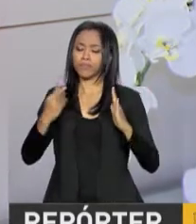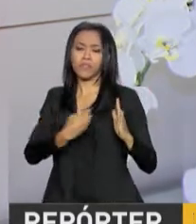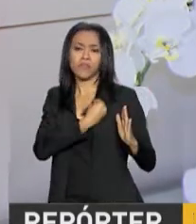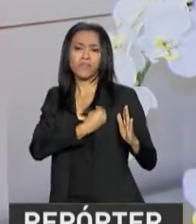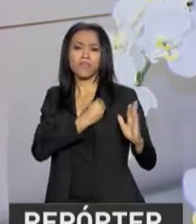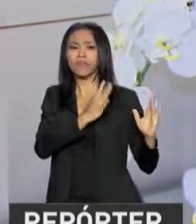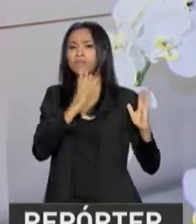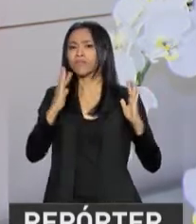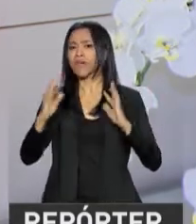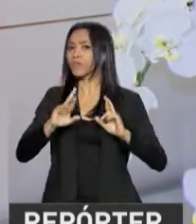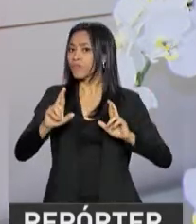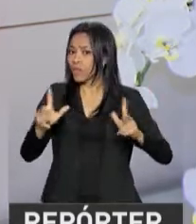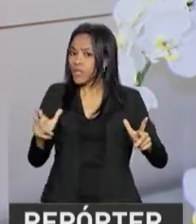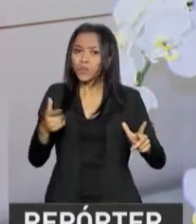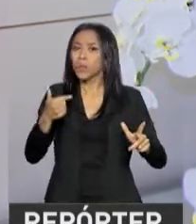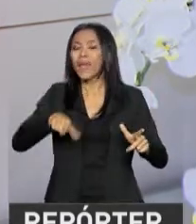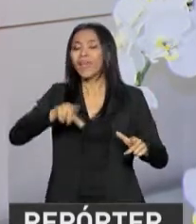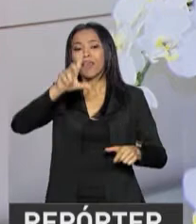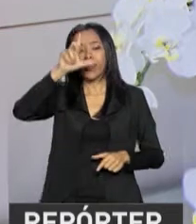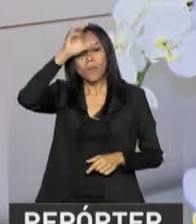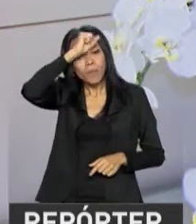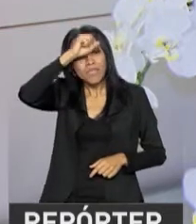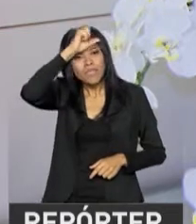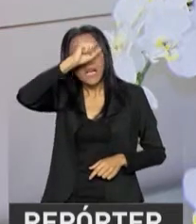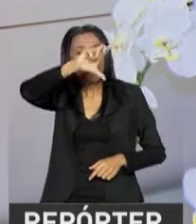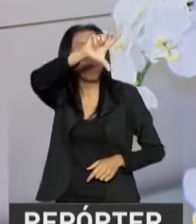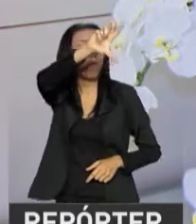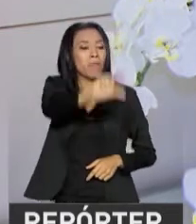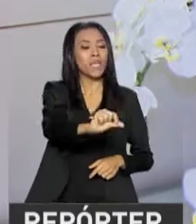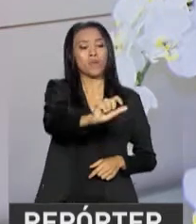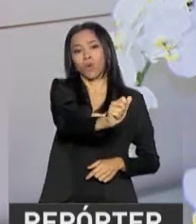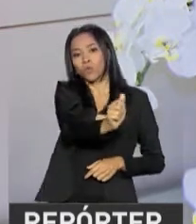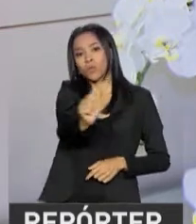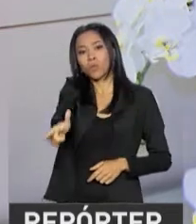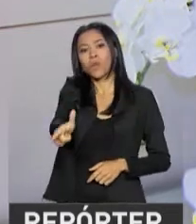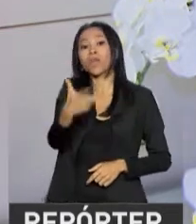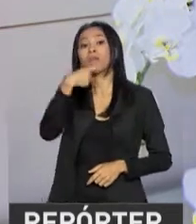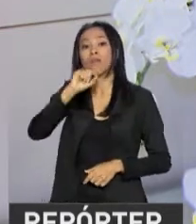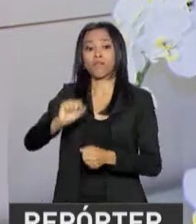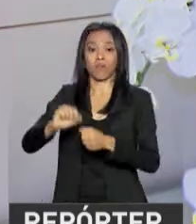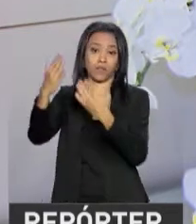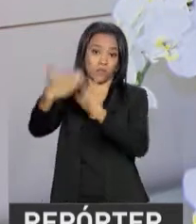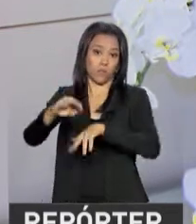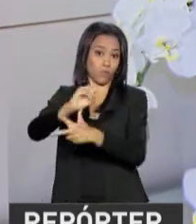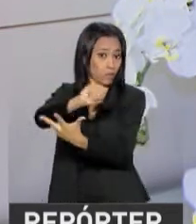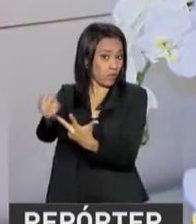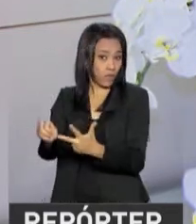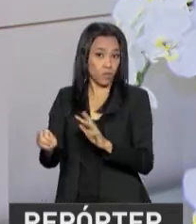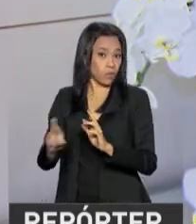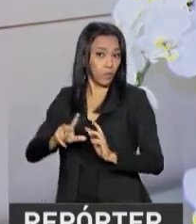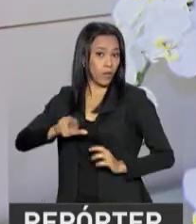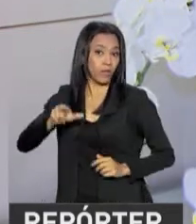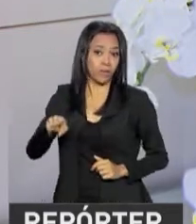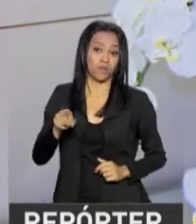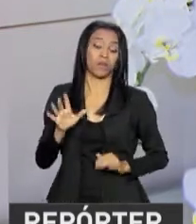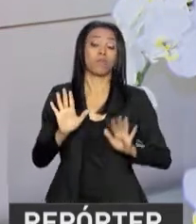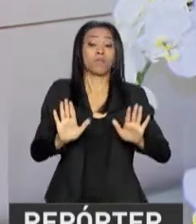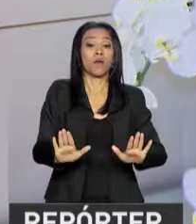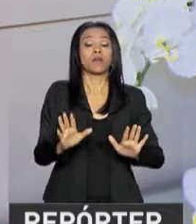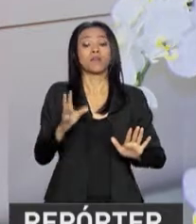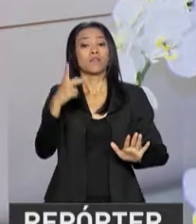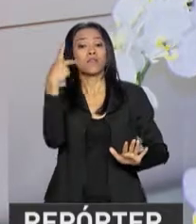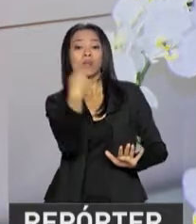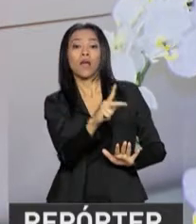tem um o nível de aprendizado menor do que o público do enem não é isso mas a forma de